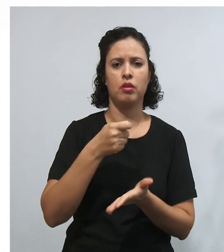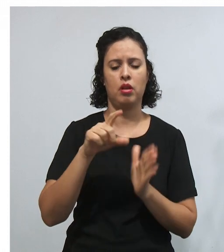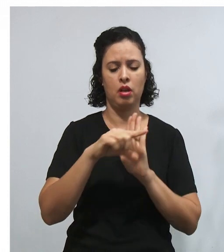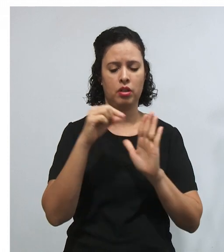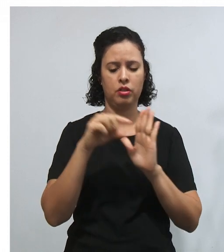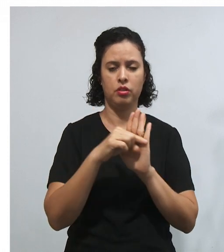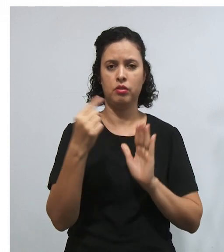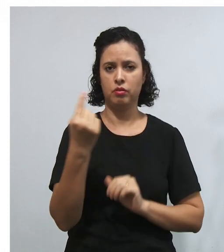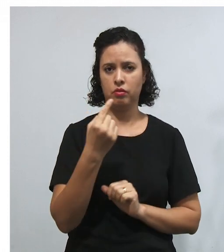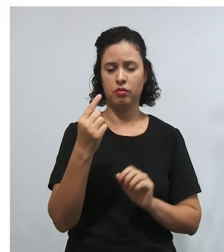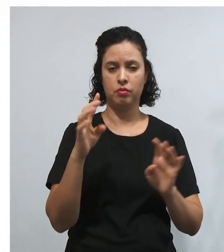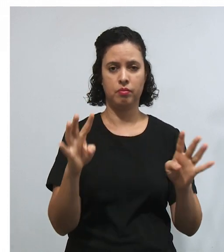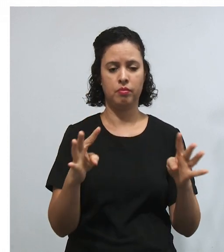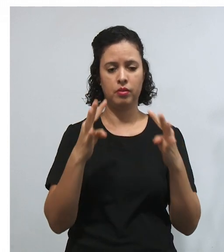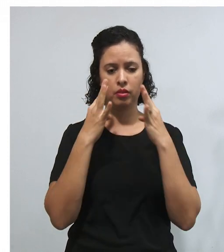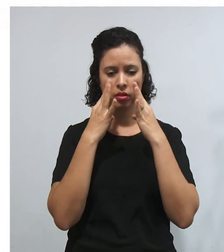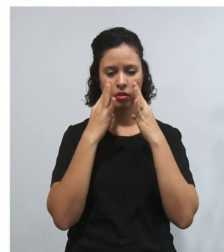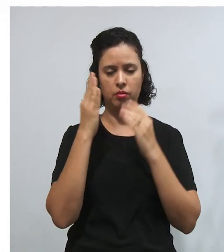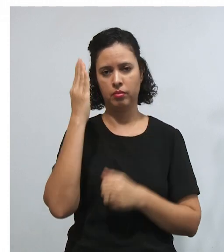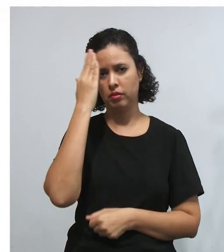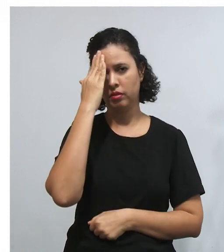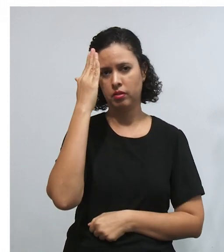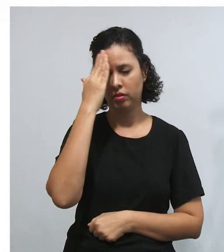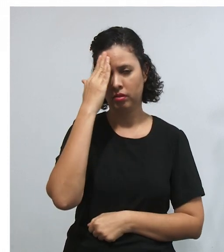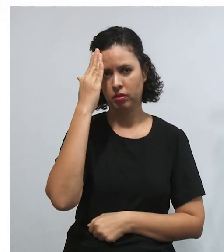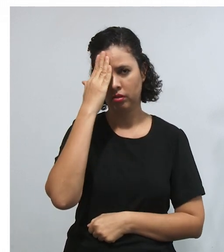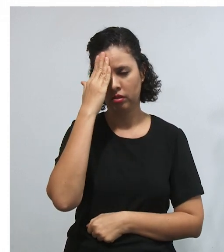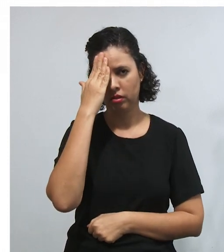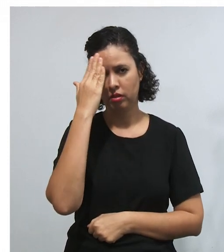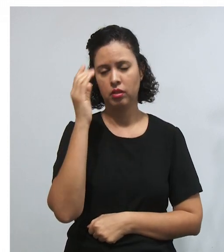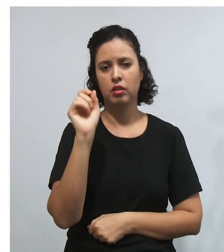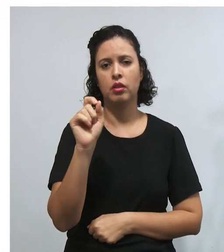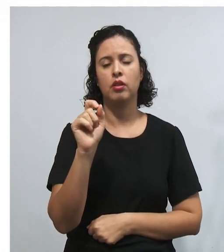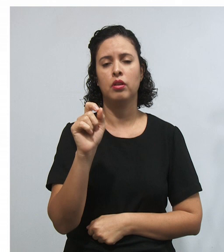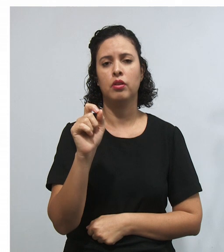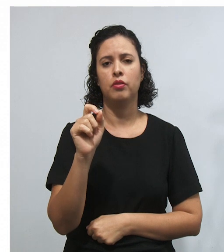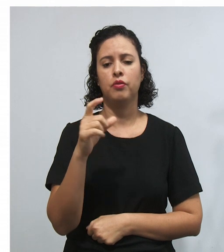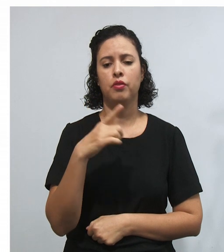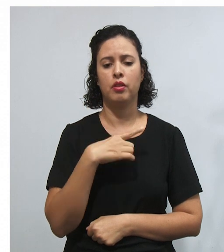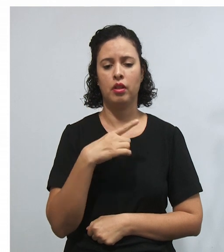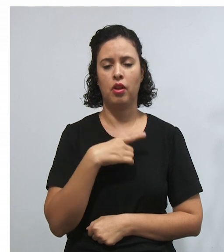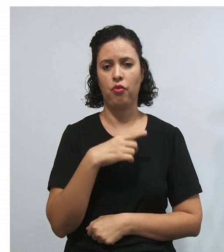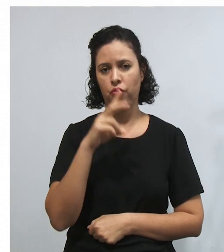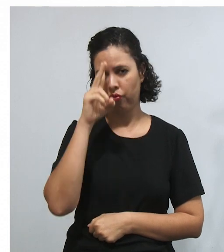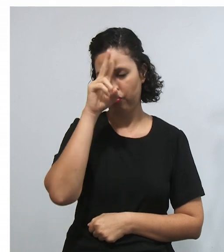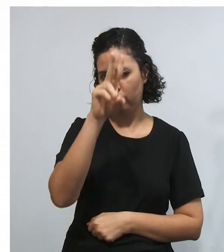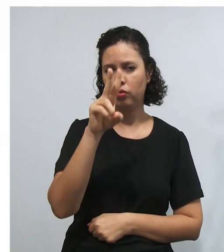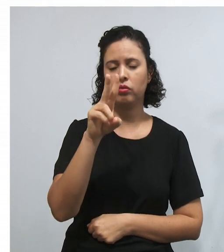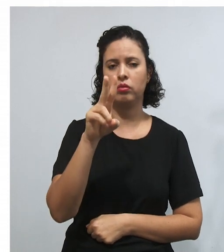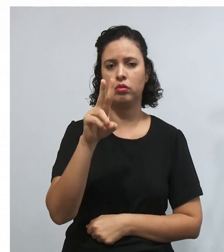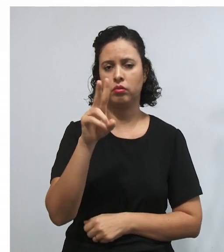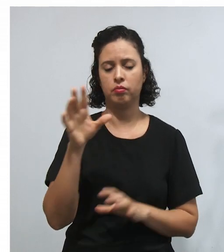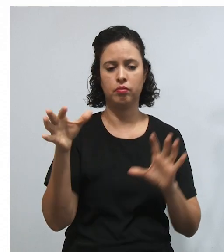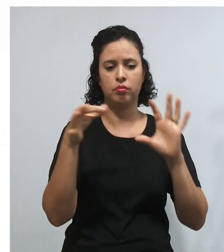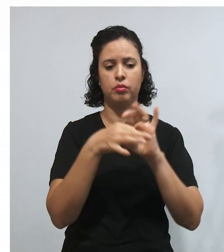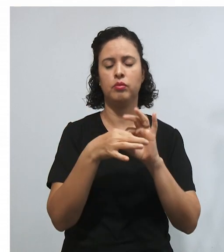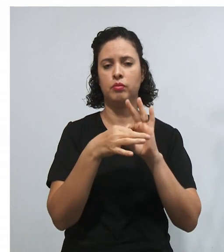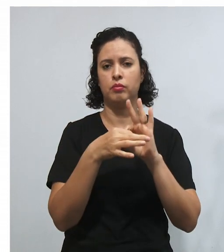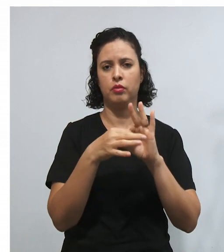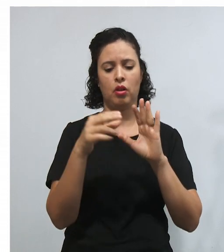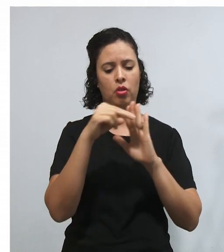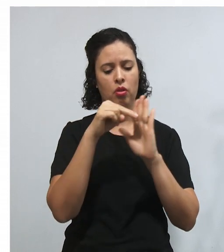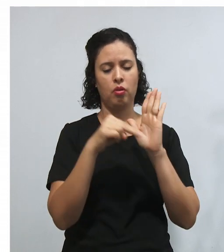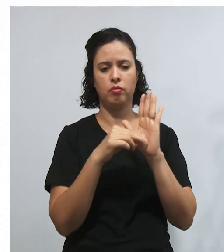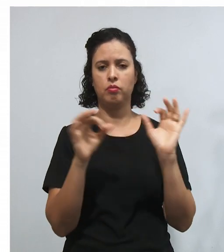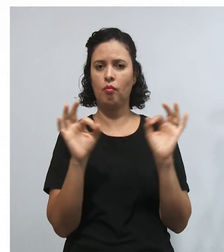fiquem bem atentos aí para saber que o nosso preâmbulo, ele não tem força vinculante, ele não vincula, ele não é norma, ele,